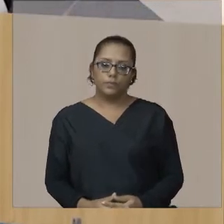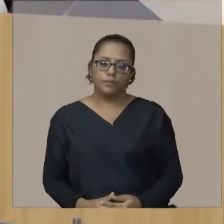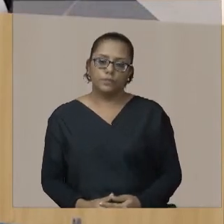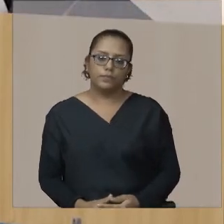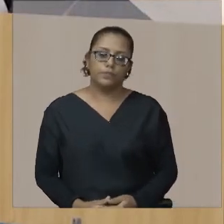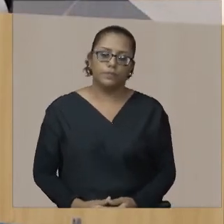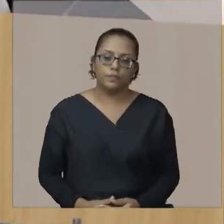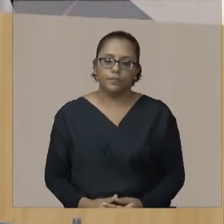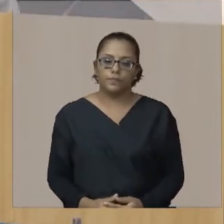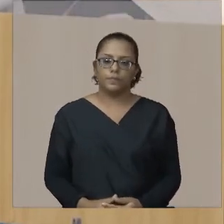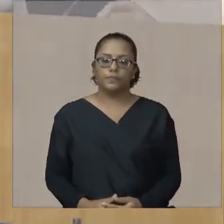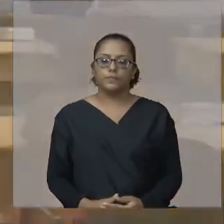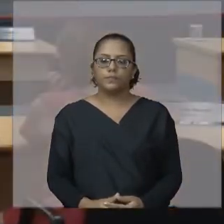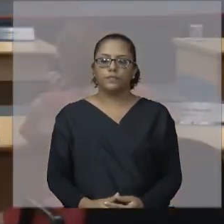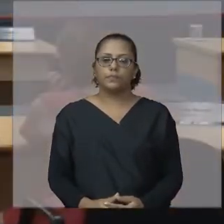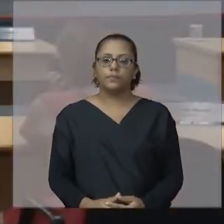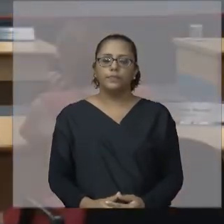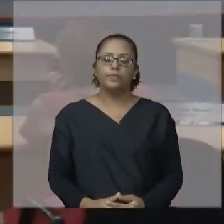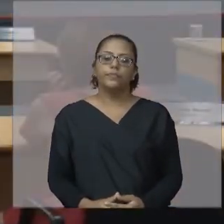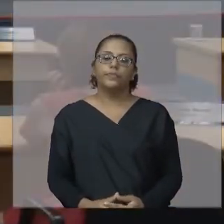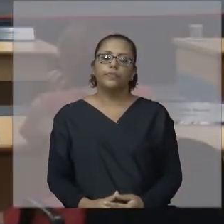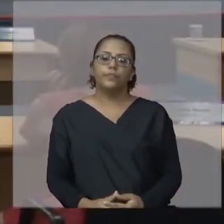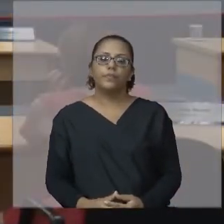E vereador José Luiz.